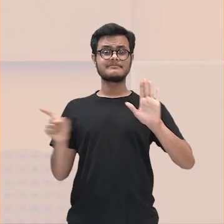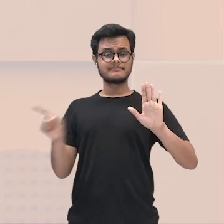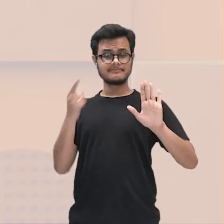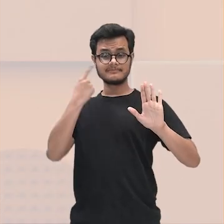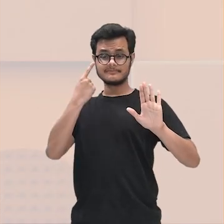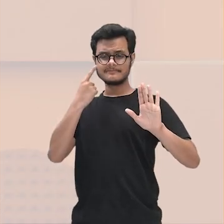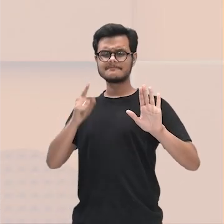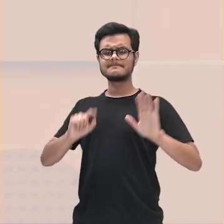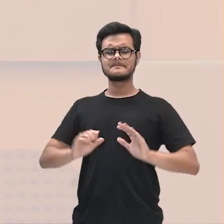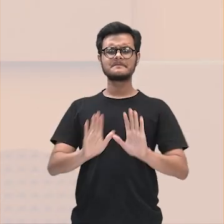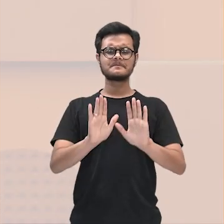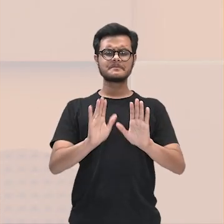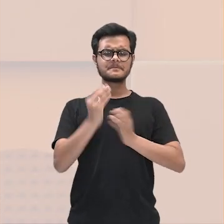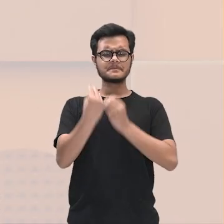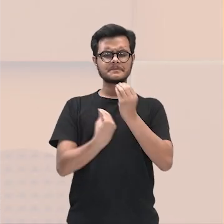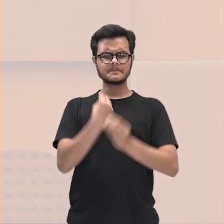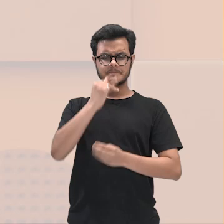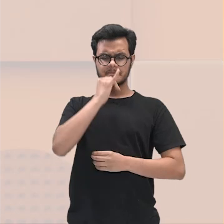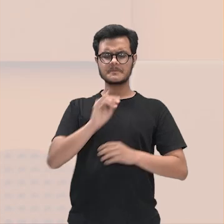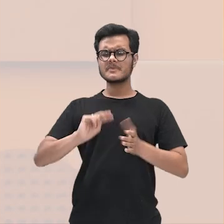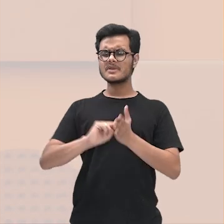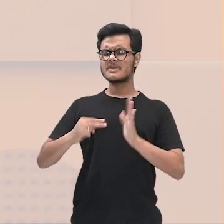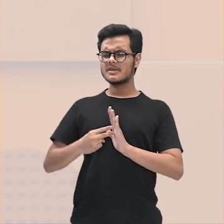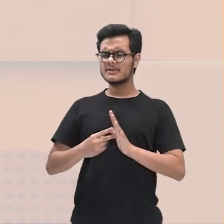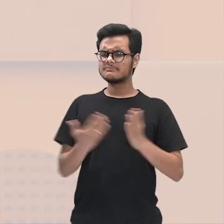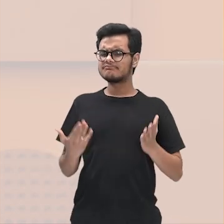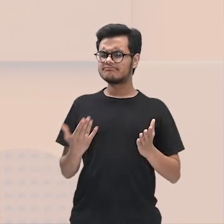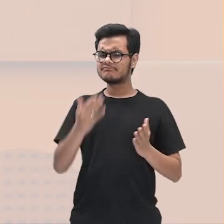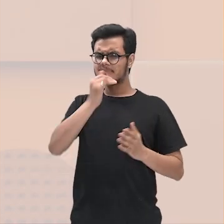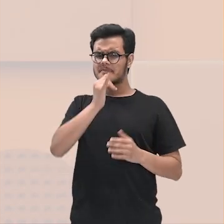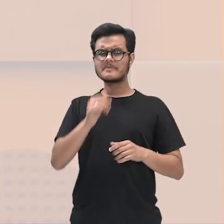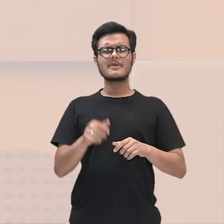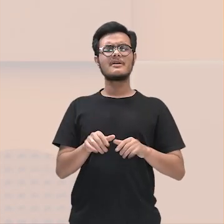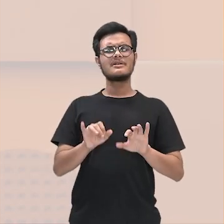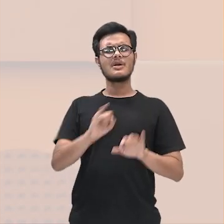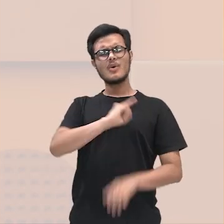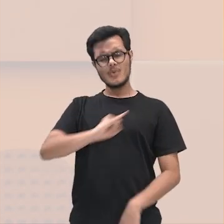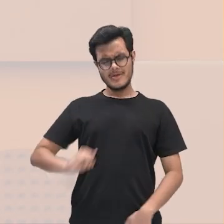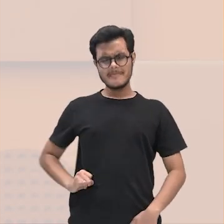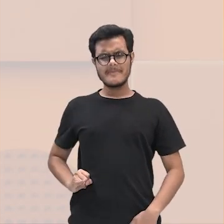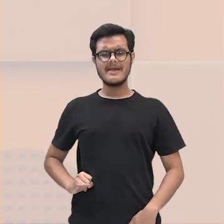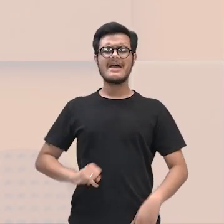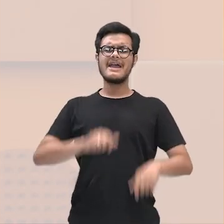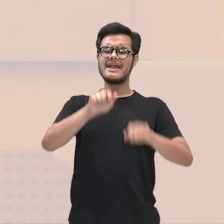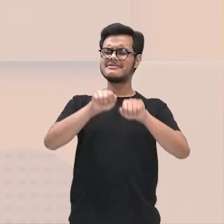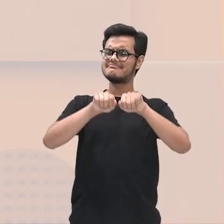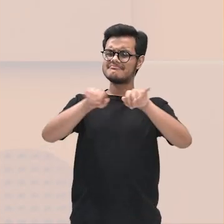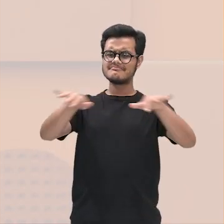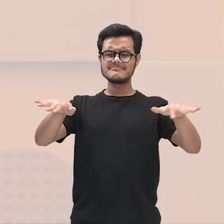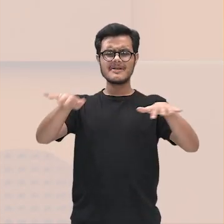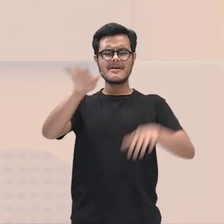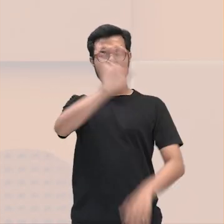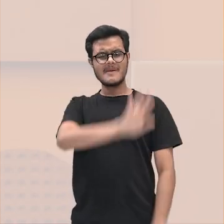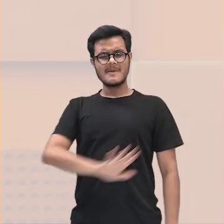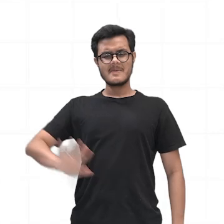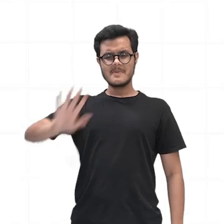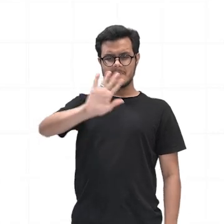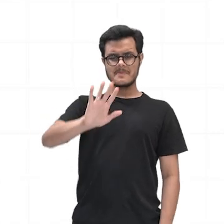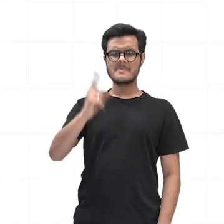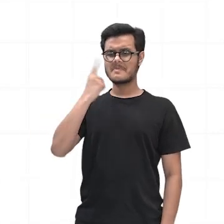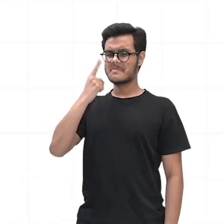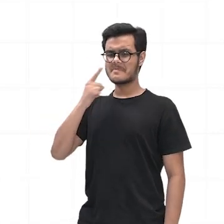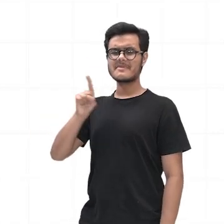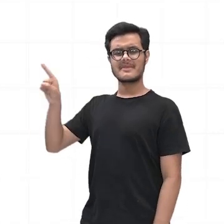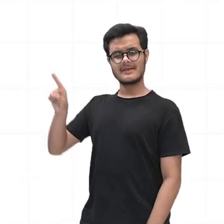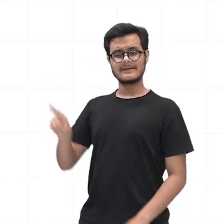para vocês os bizantinos ali, o Império Bizantino, a extensão do território dos bizantinos. Olha só,